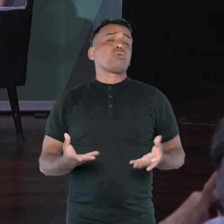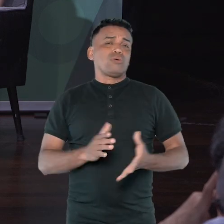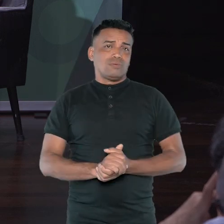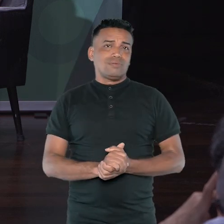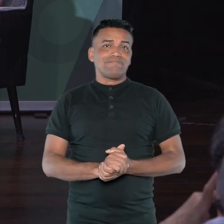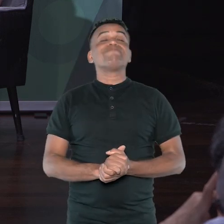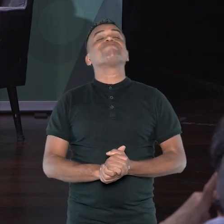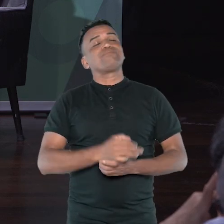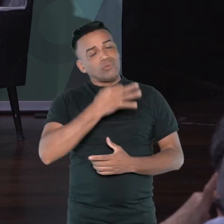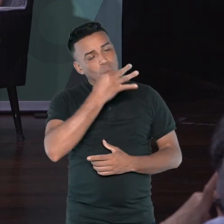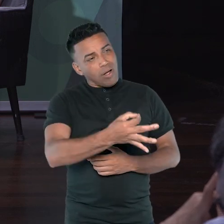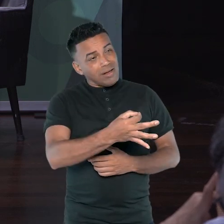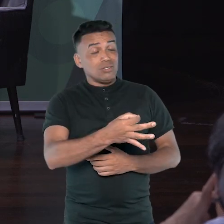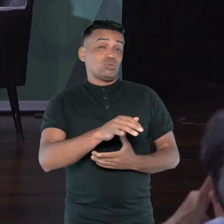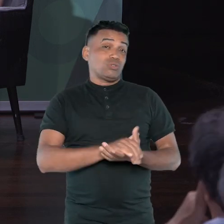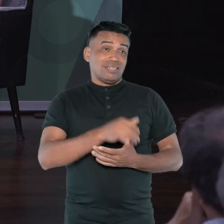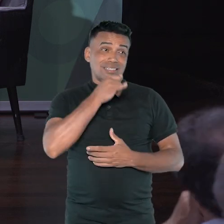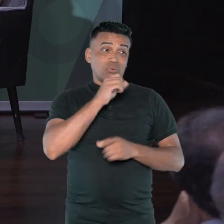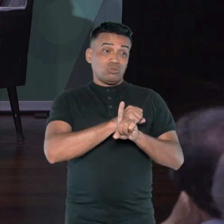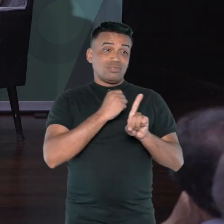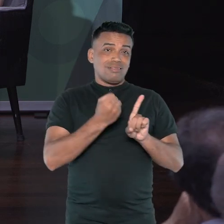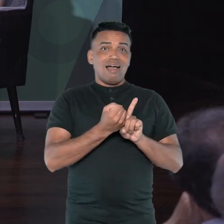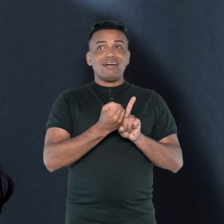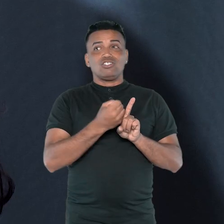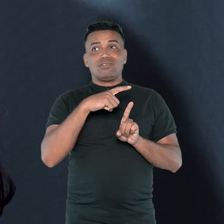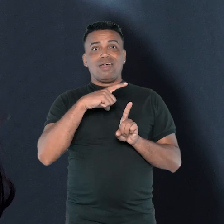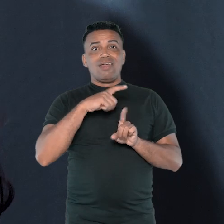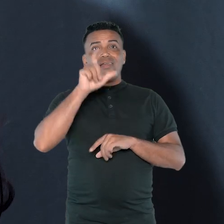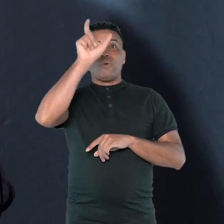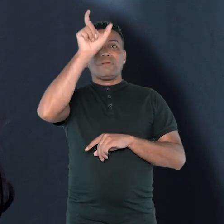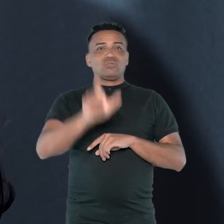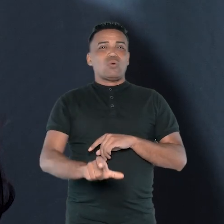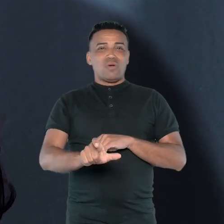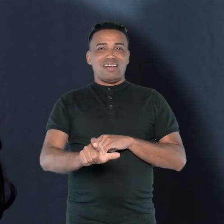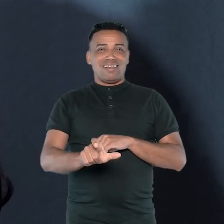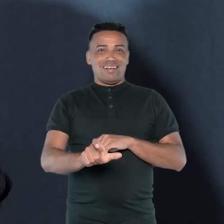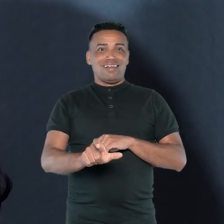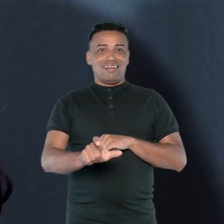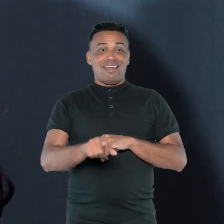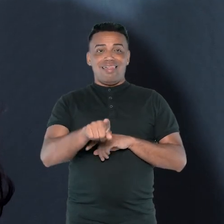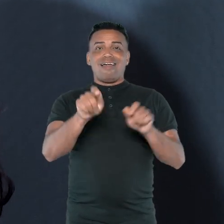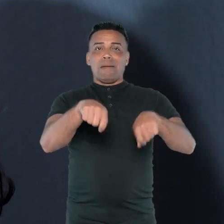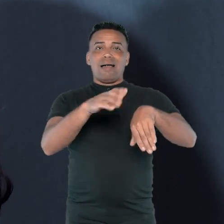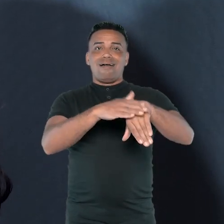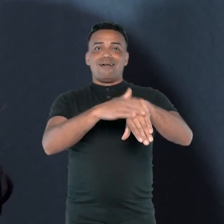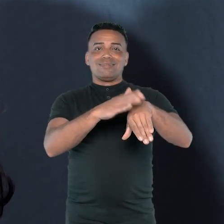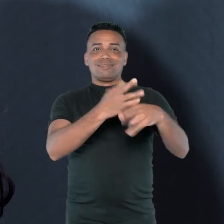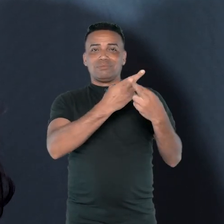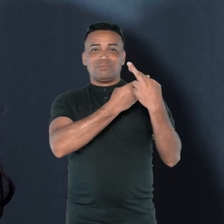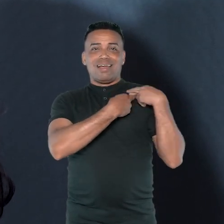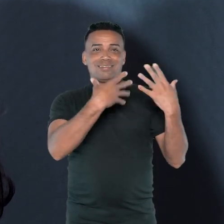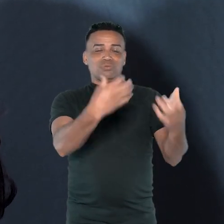Eu acho que é esse ponto, né? Se a gente fica supondo muito que existe um corpo, né, que ele é mais capaz de